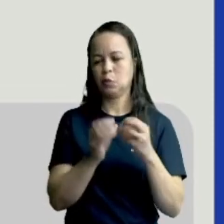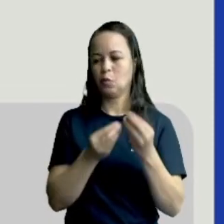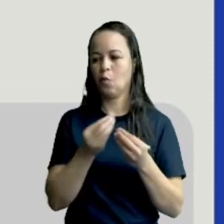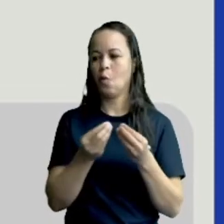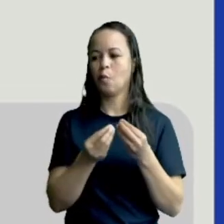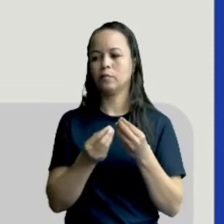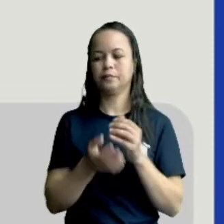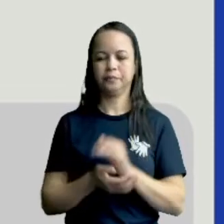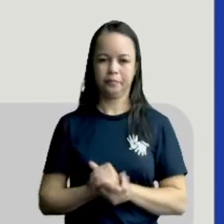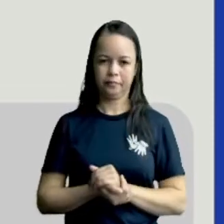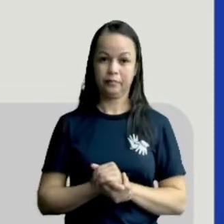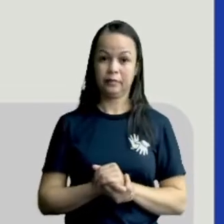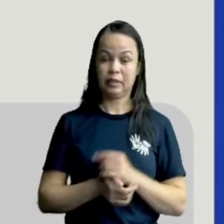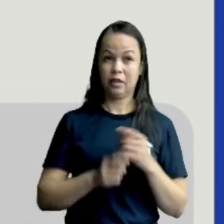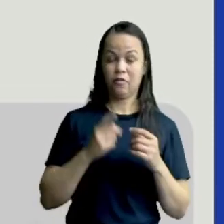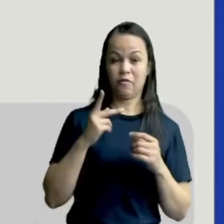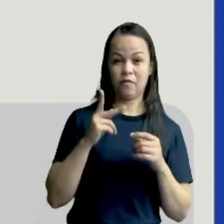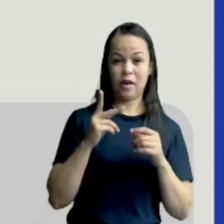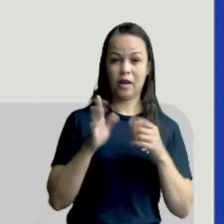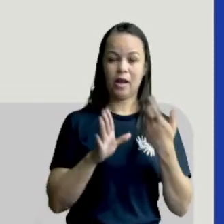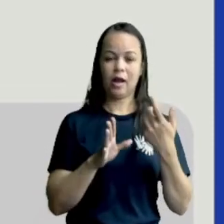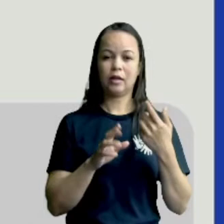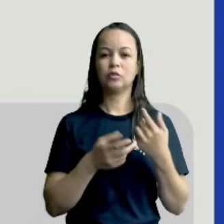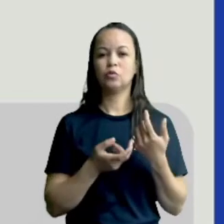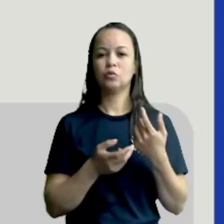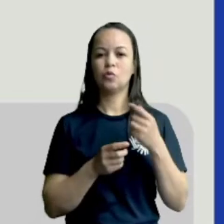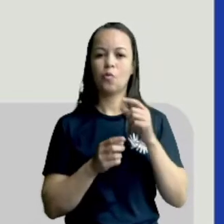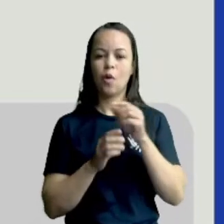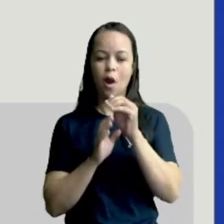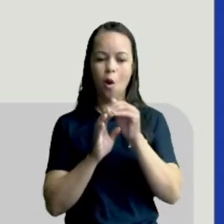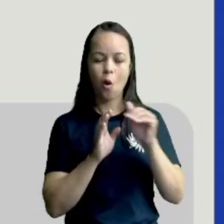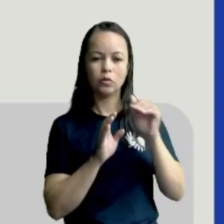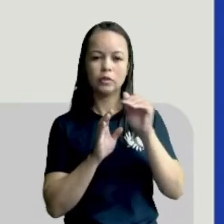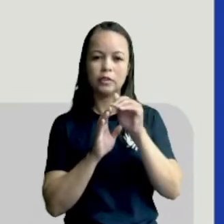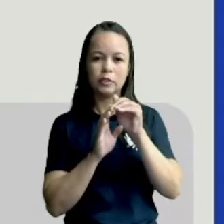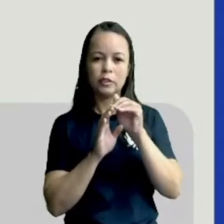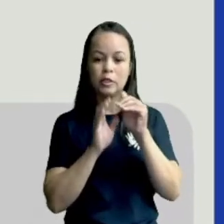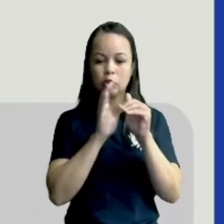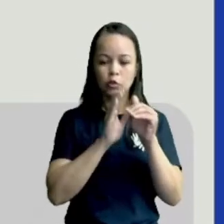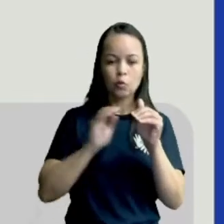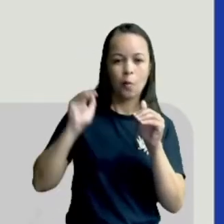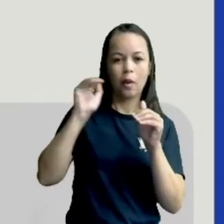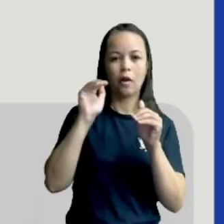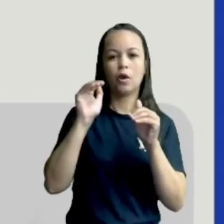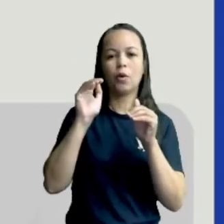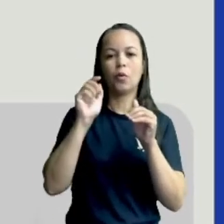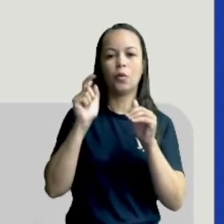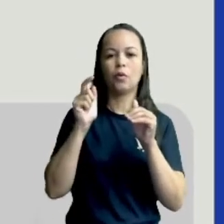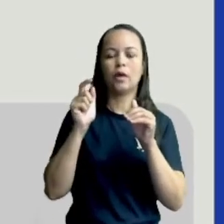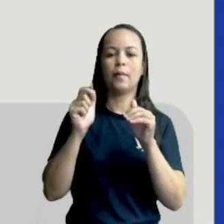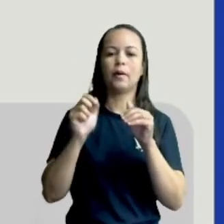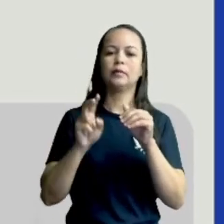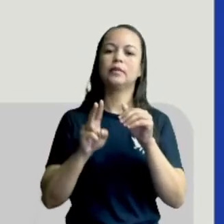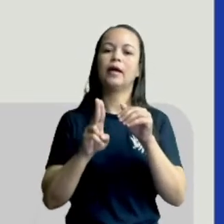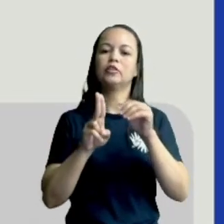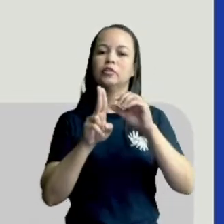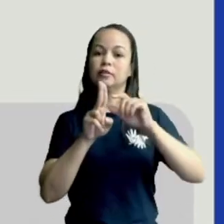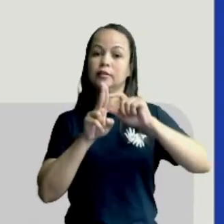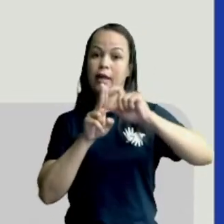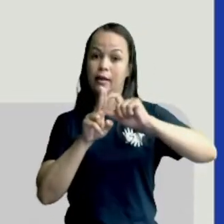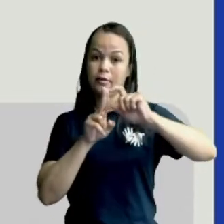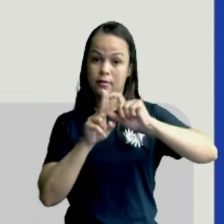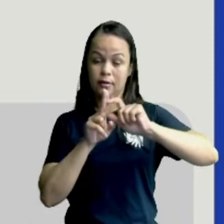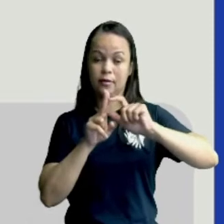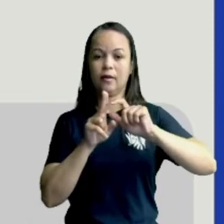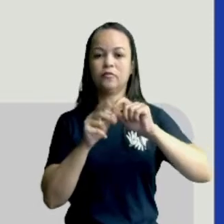gente tem que fazer? Vai lá na uma ordem superior, aí no caso a ordem das dezenas, vamos tirar uma